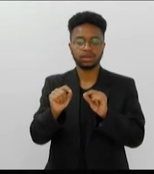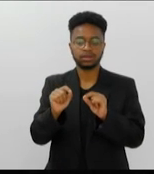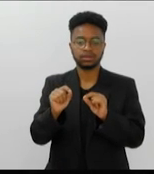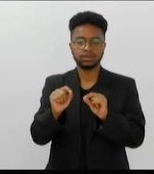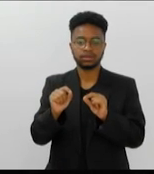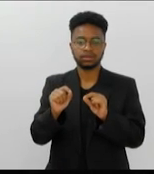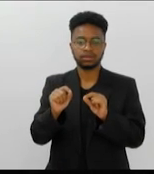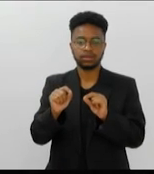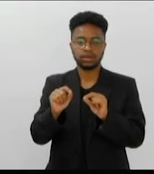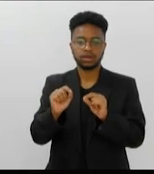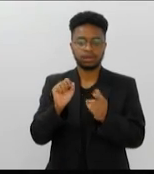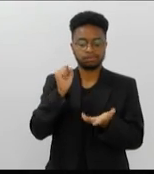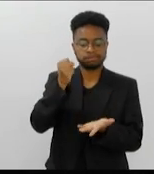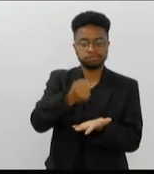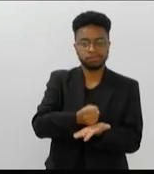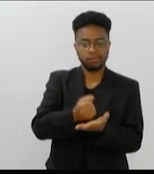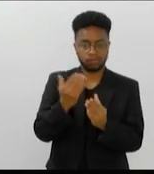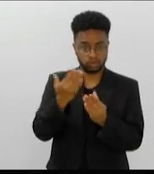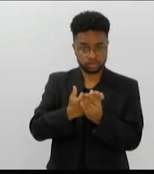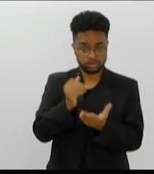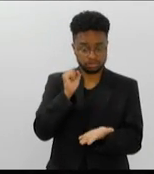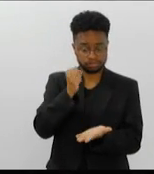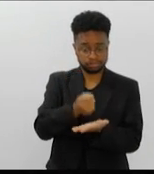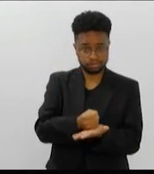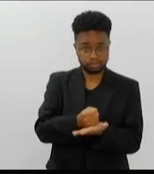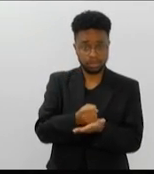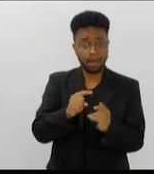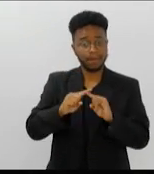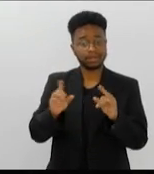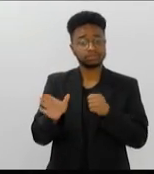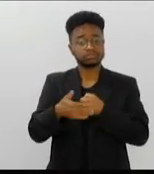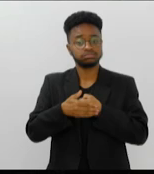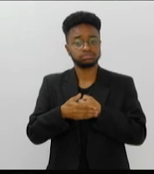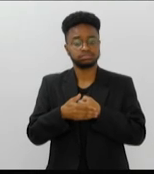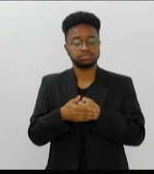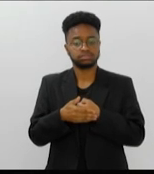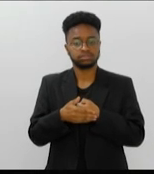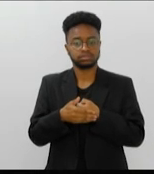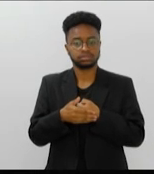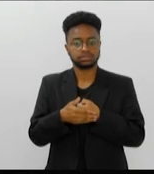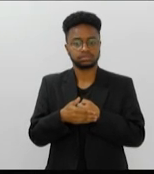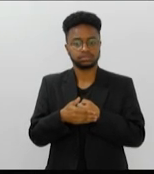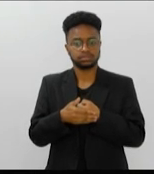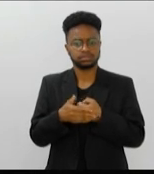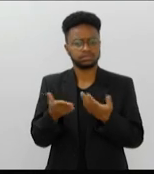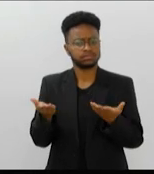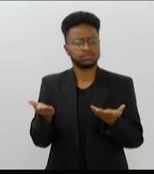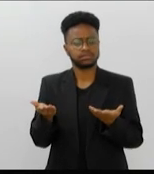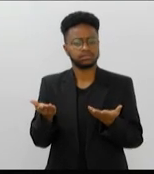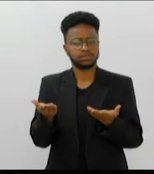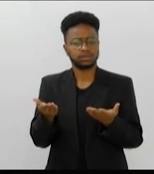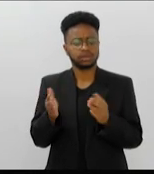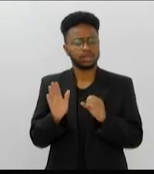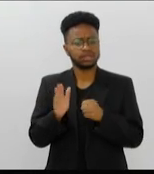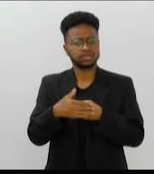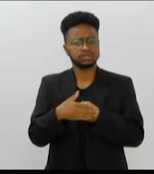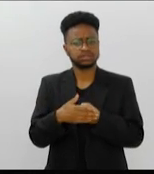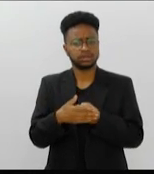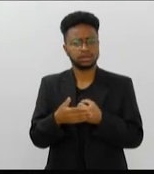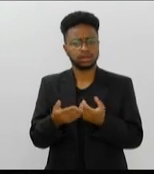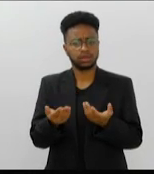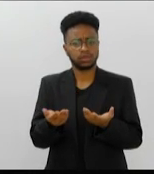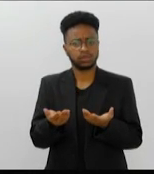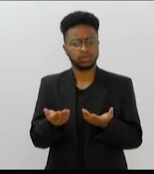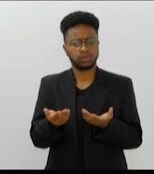os processos com sigilo. O sigilo